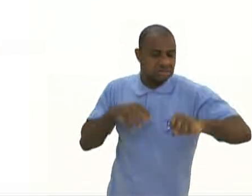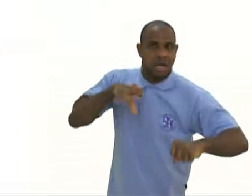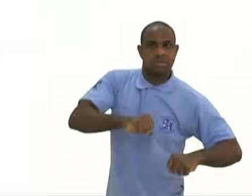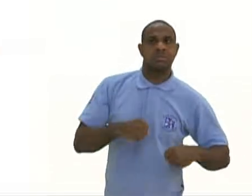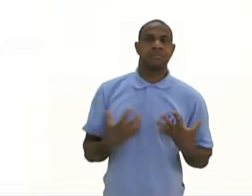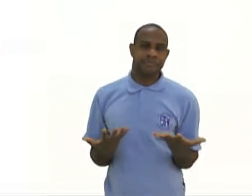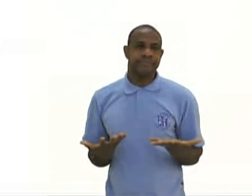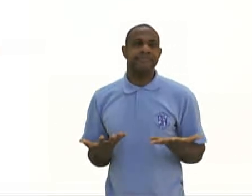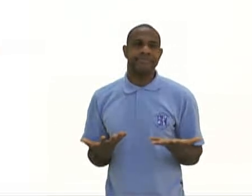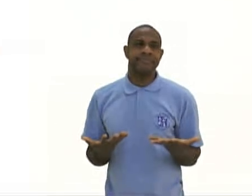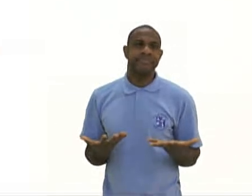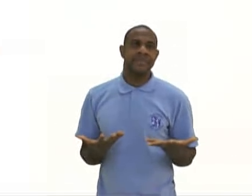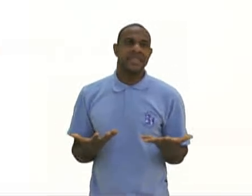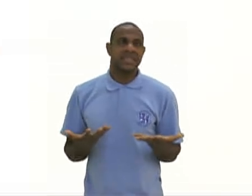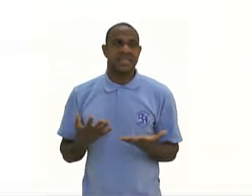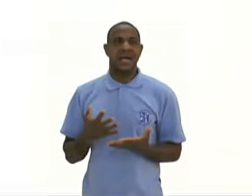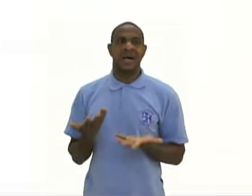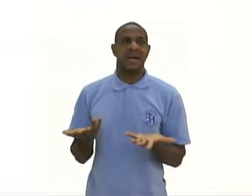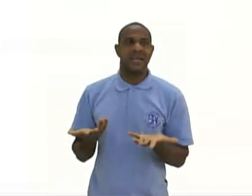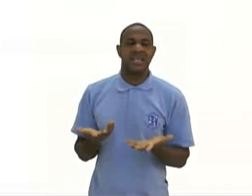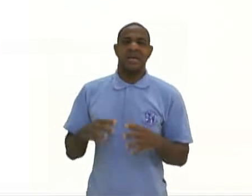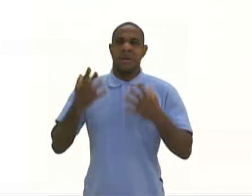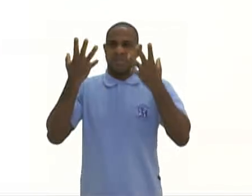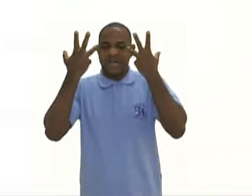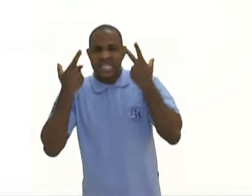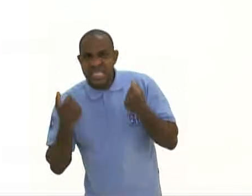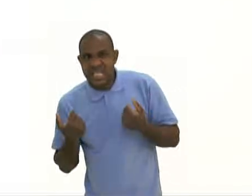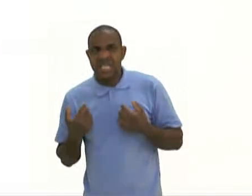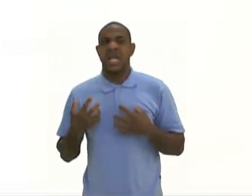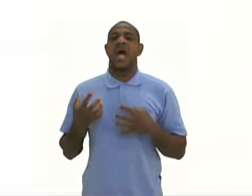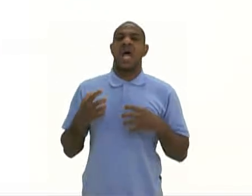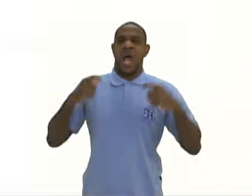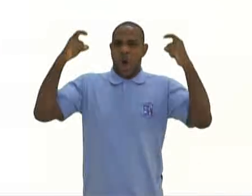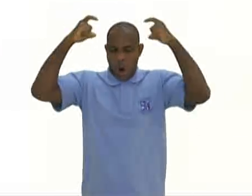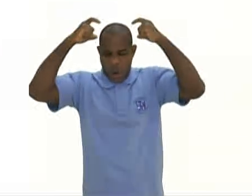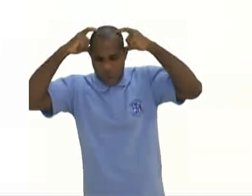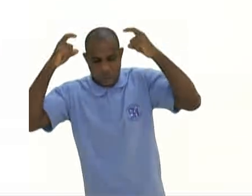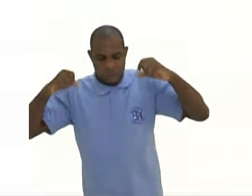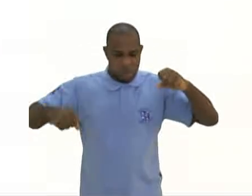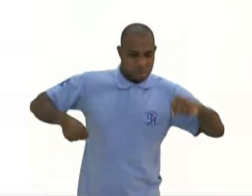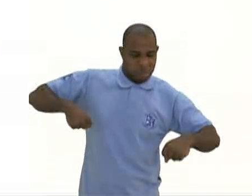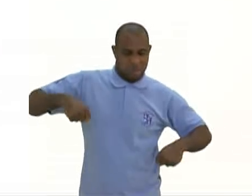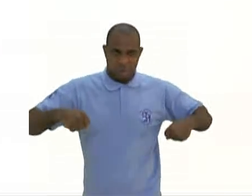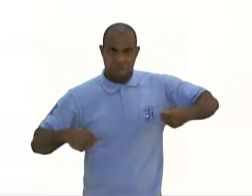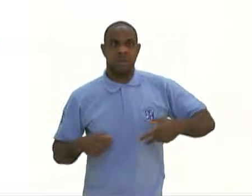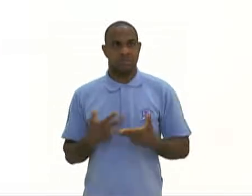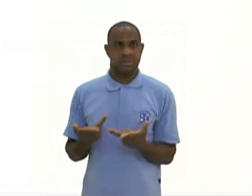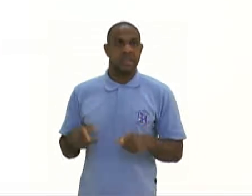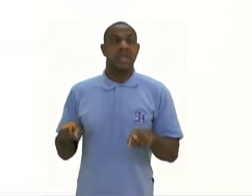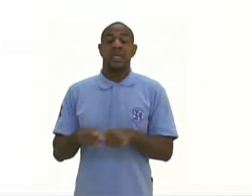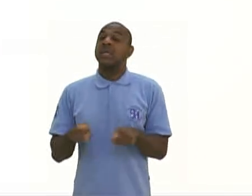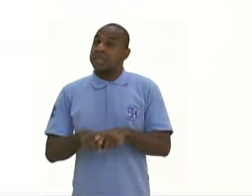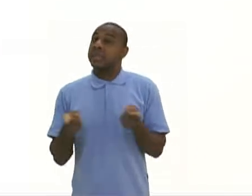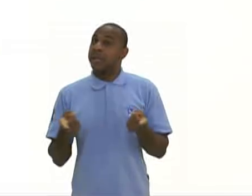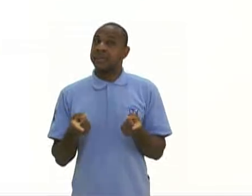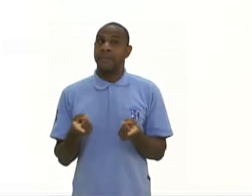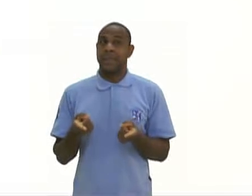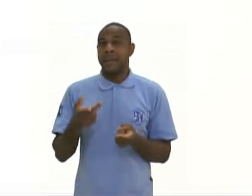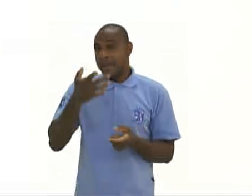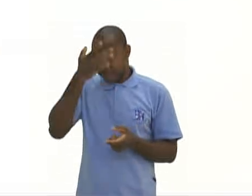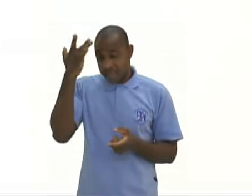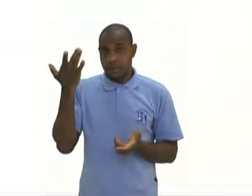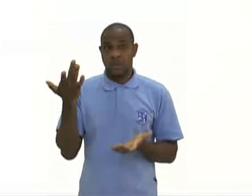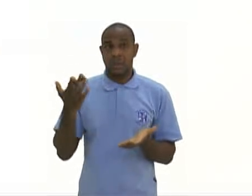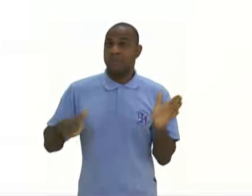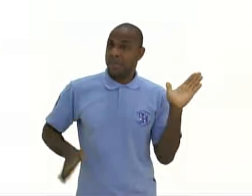animais, por tigres, leões, ursos. Não só criminosos, colocavam criminosos junto com cristãos. Só